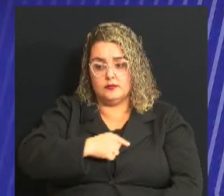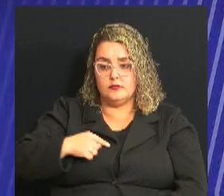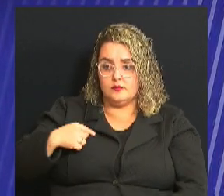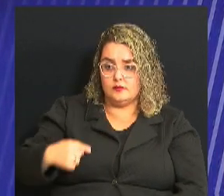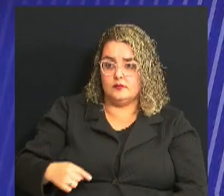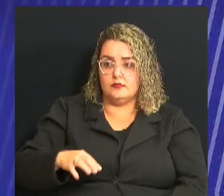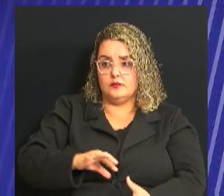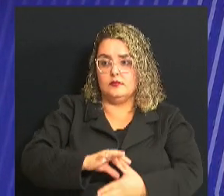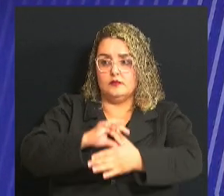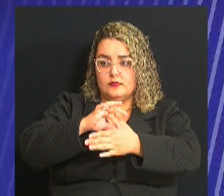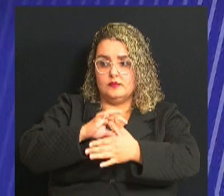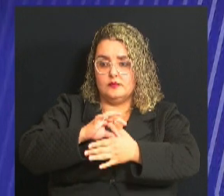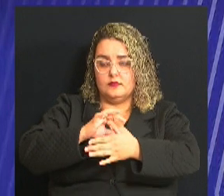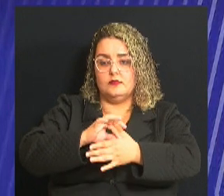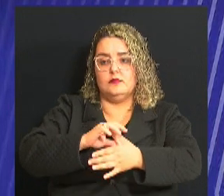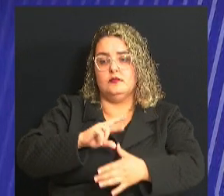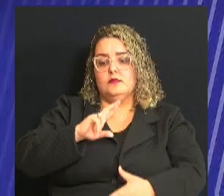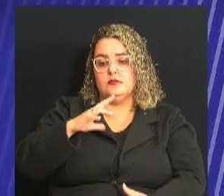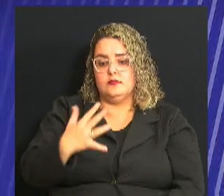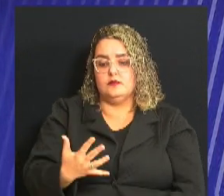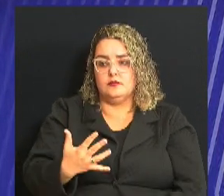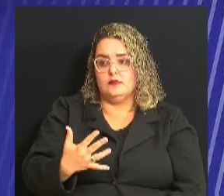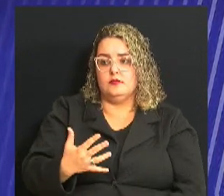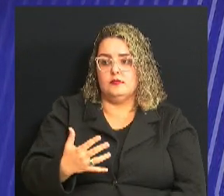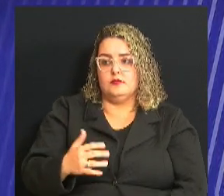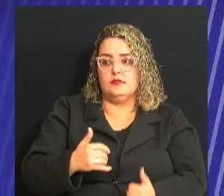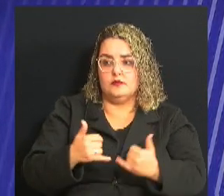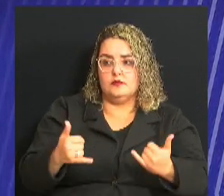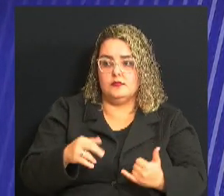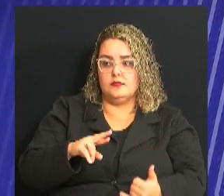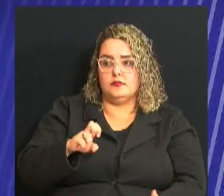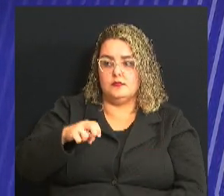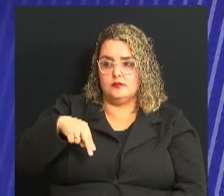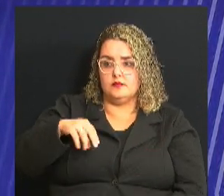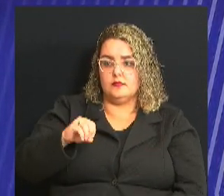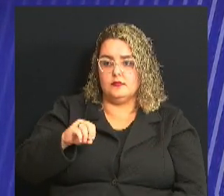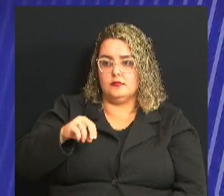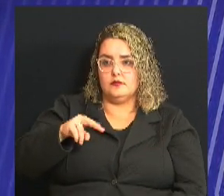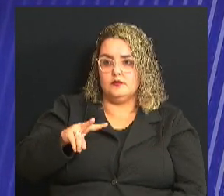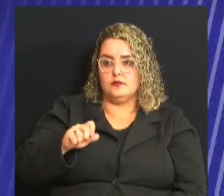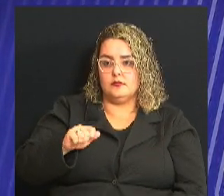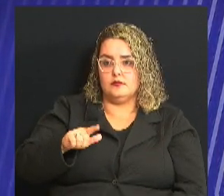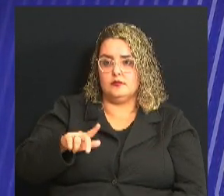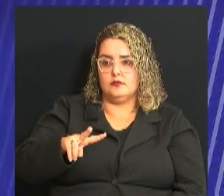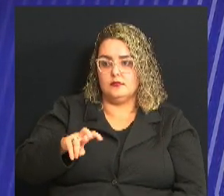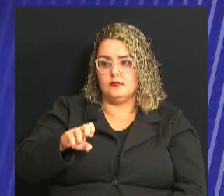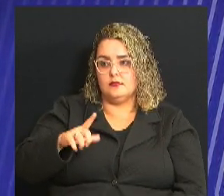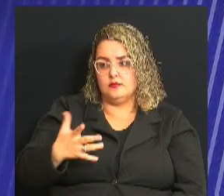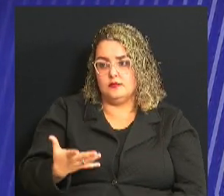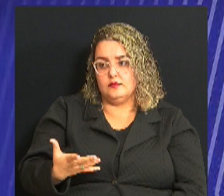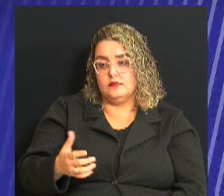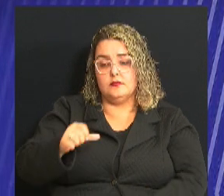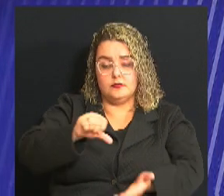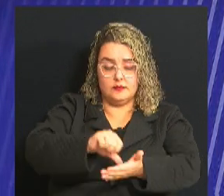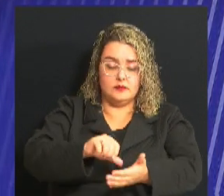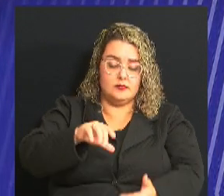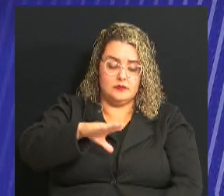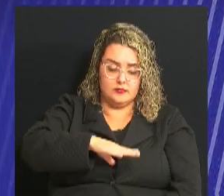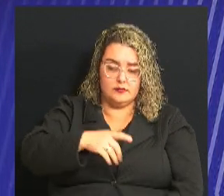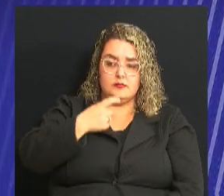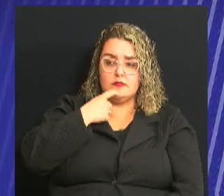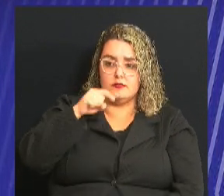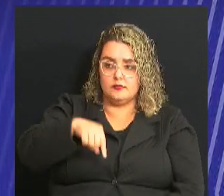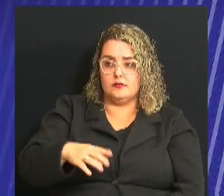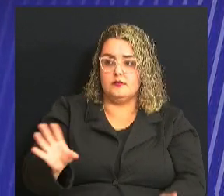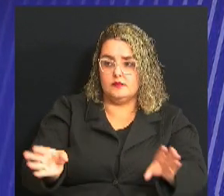energia renovável, cuja sede fica em Campinas. Esse é um resumo da atuação